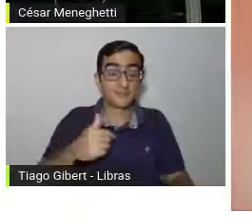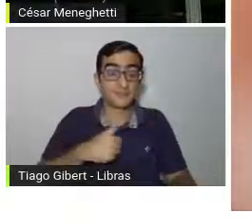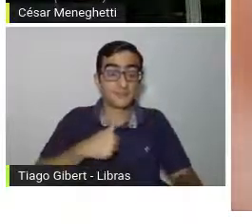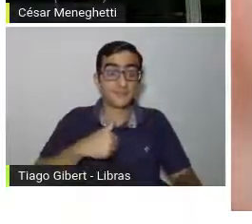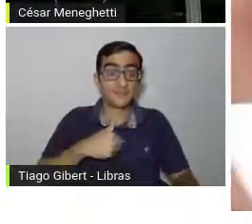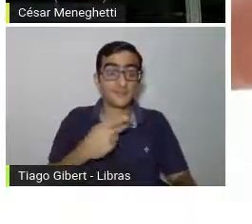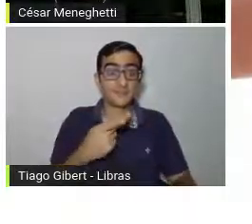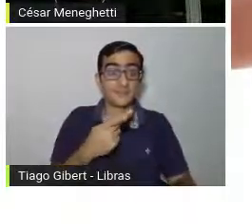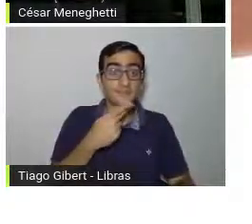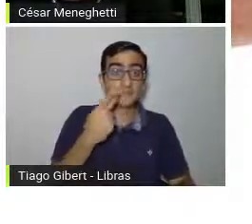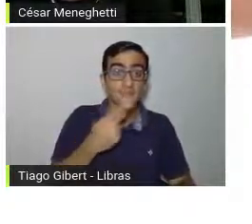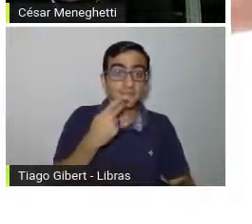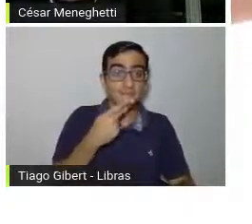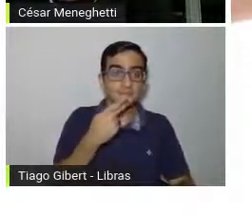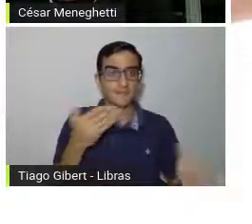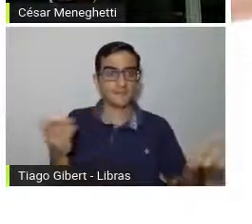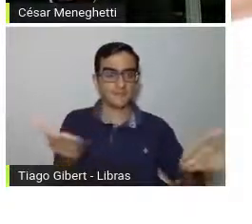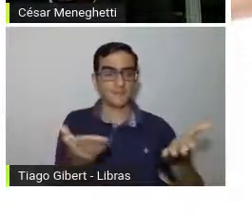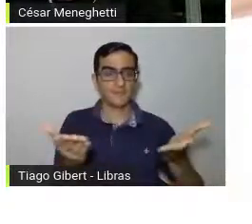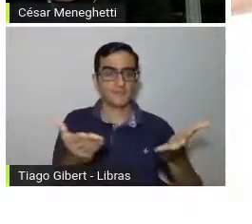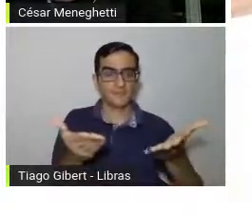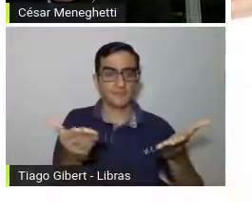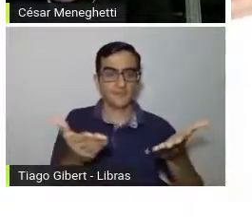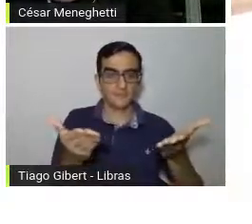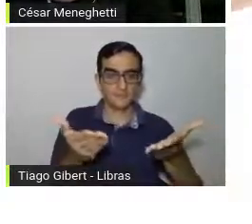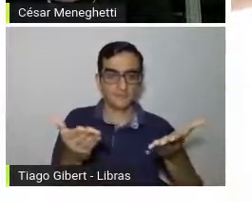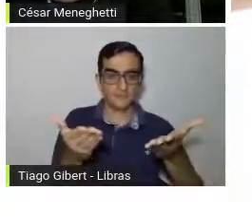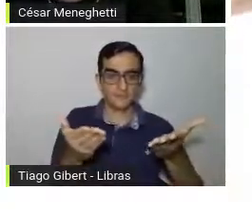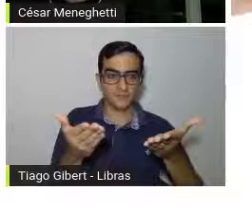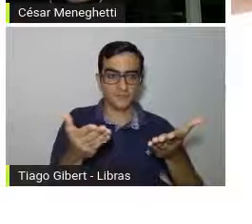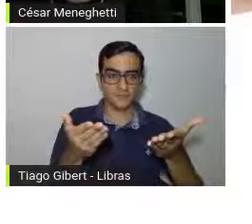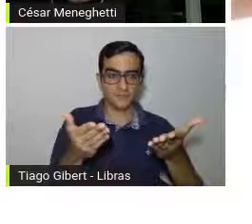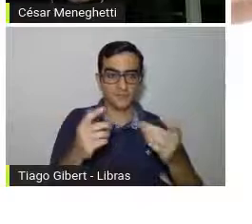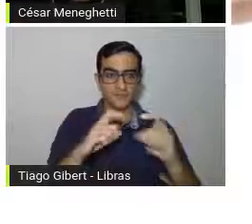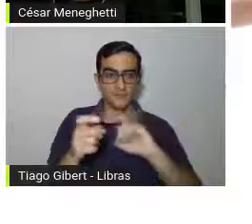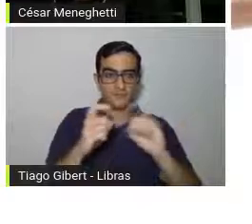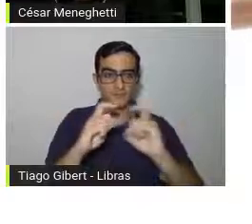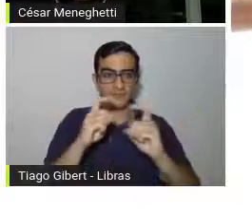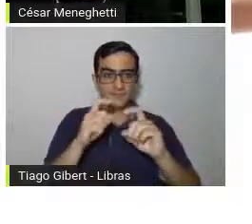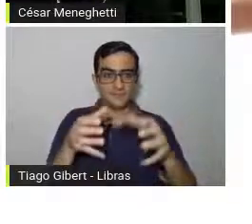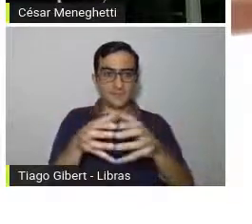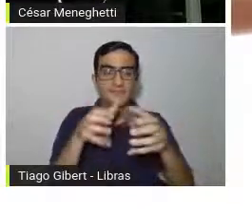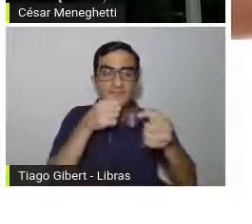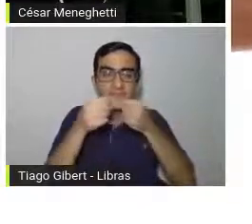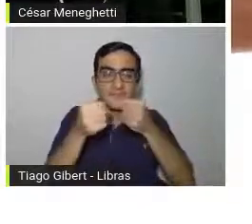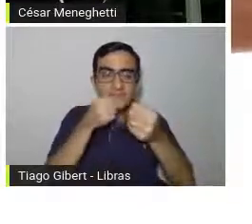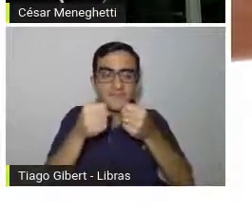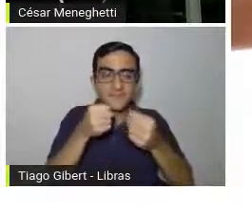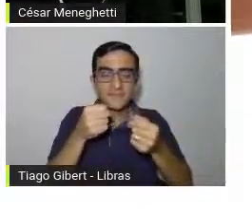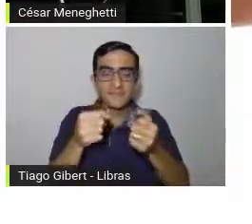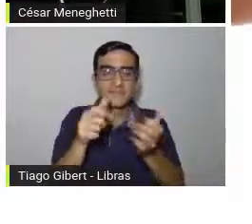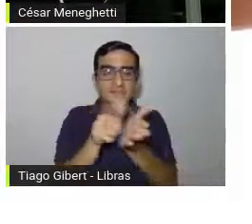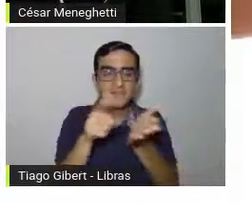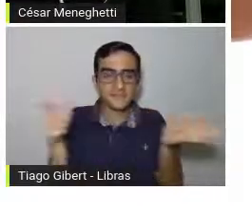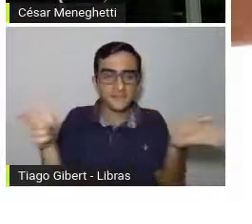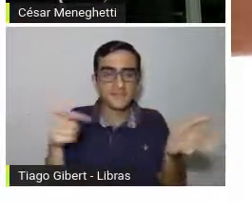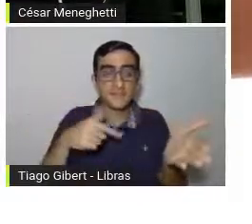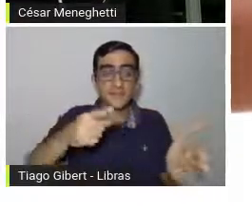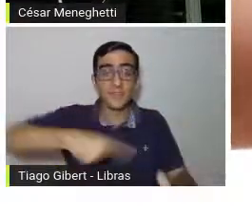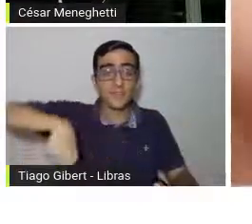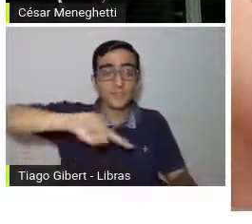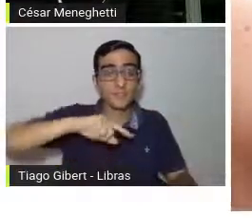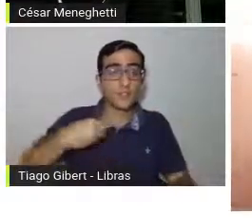até falando hoje aqui na conferência de imprensa é que estamos vivendo